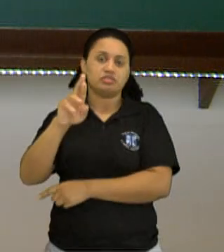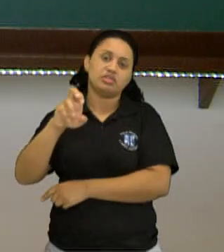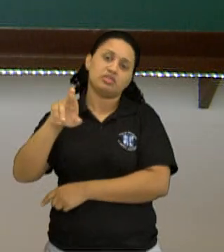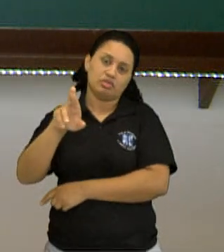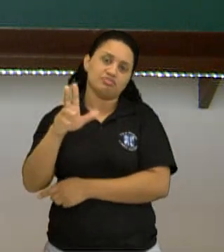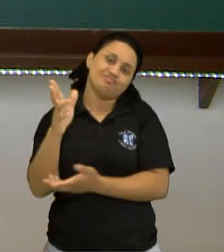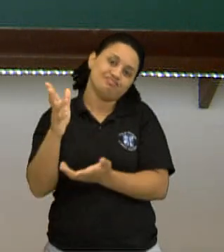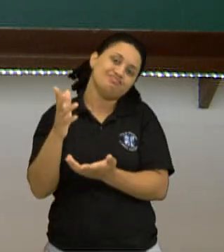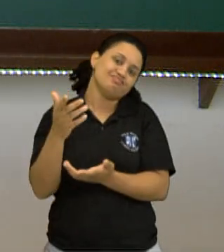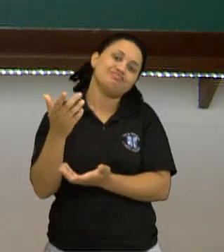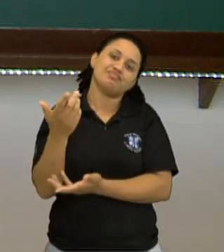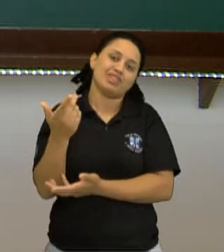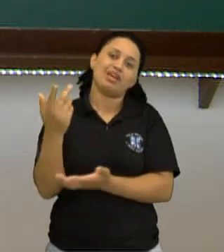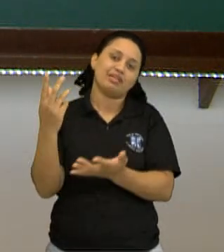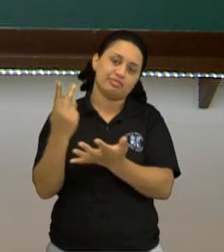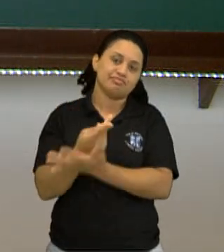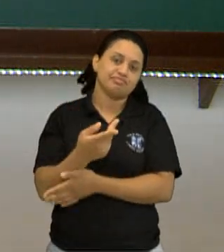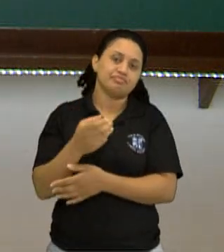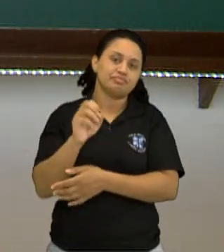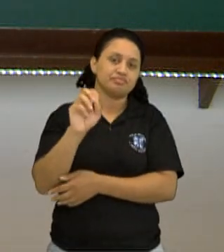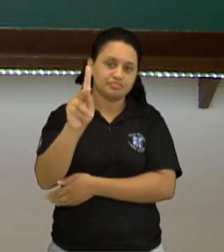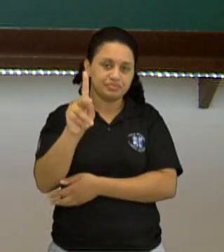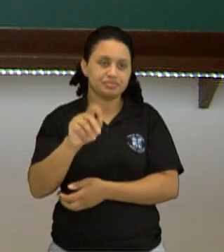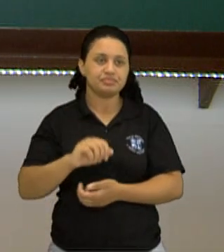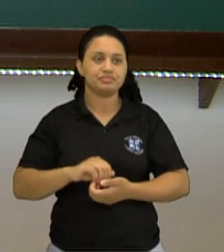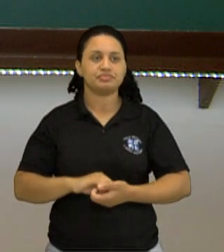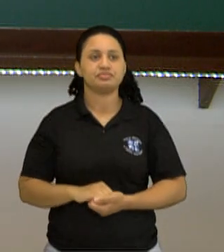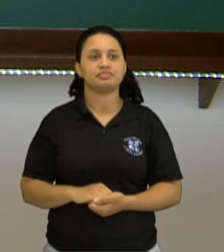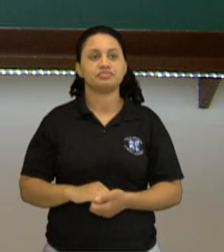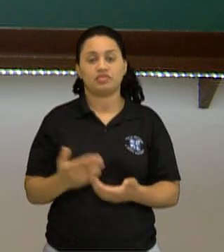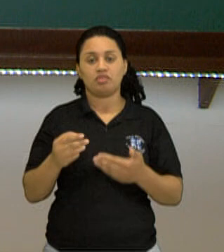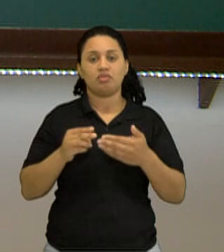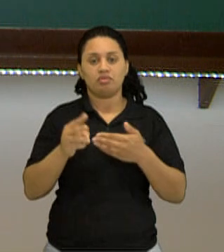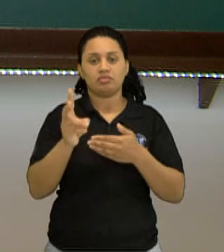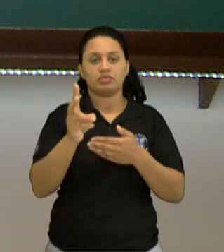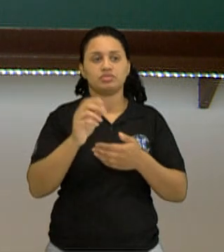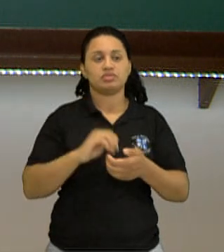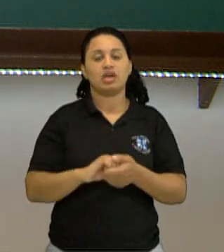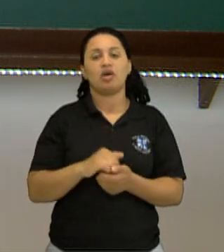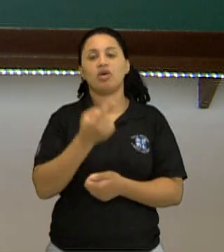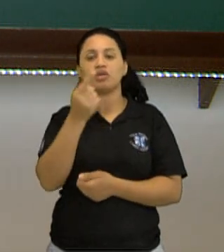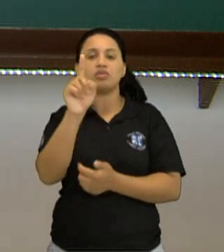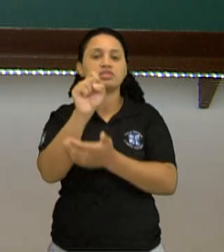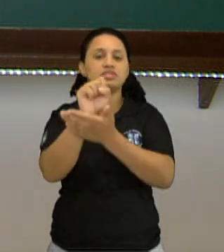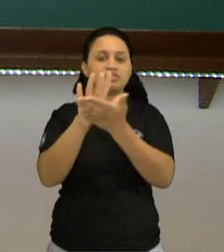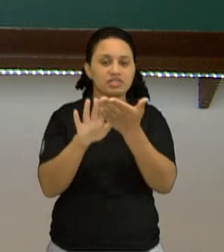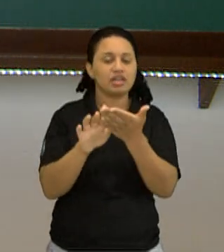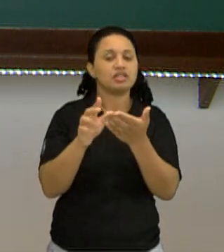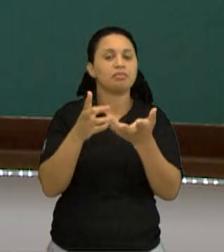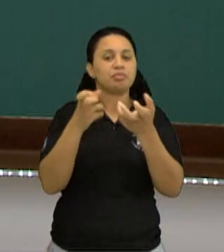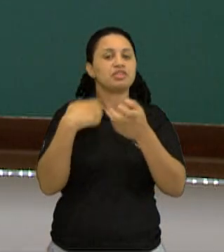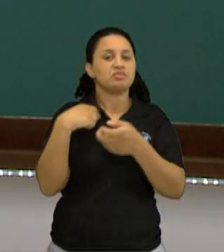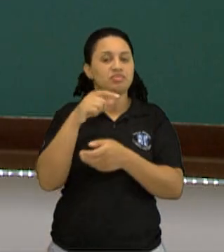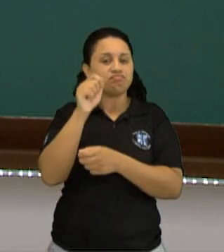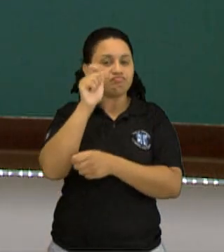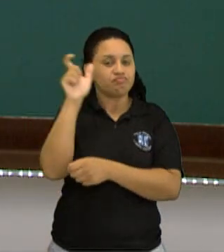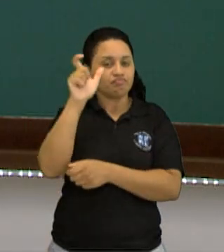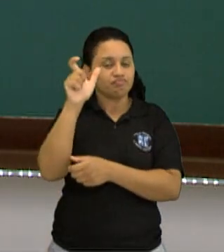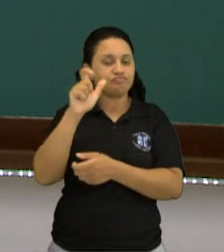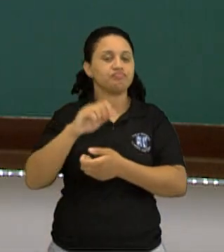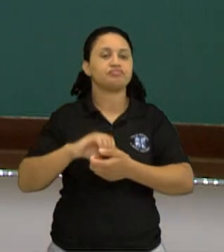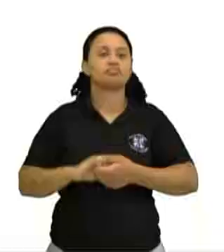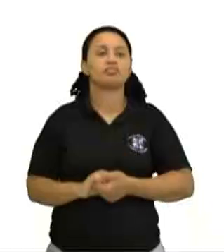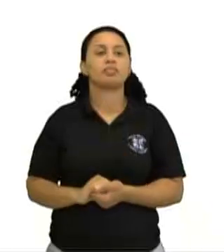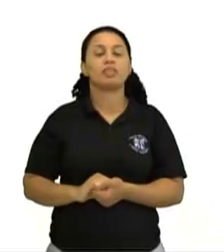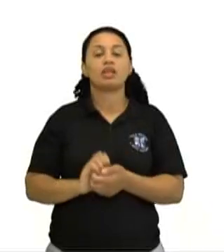mudança. Beleza? Então, vamos lá. Para mais um exercício para ver se vocês estão espertos aí. Ó. Exercício